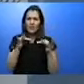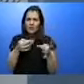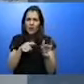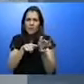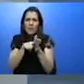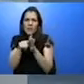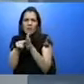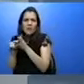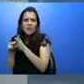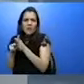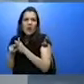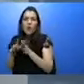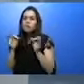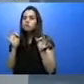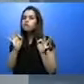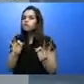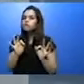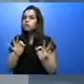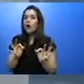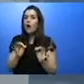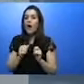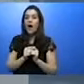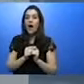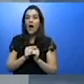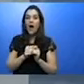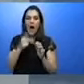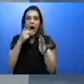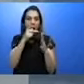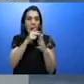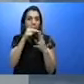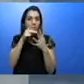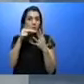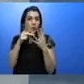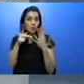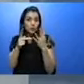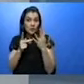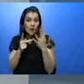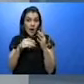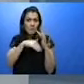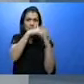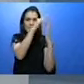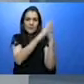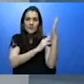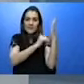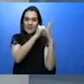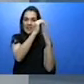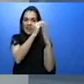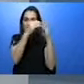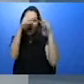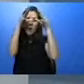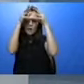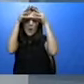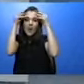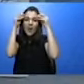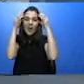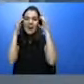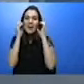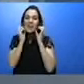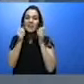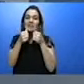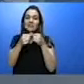Lisa confirma que a personagem pintada por Leonardo da Vinci está